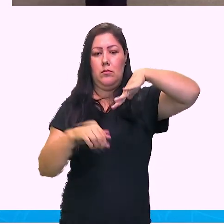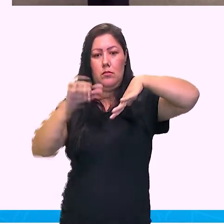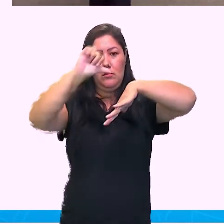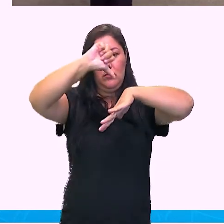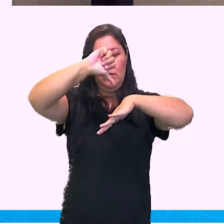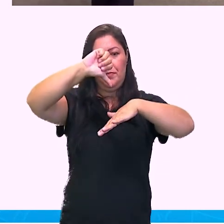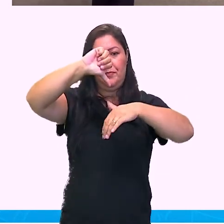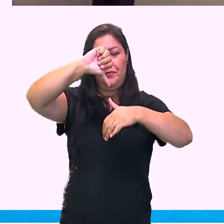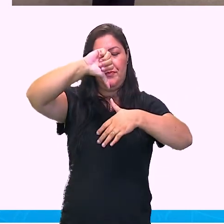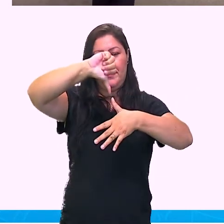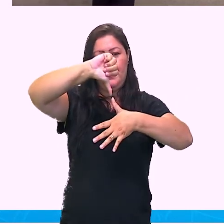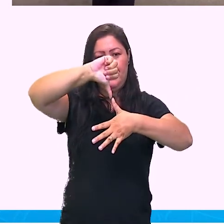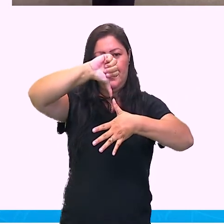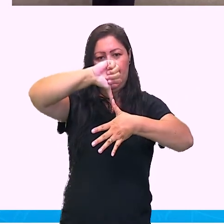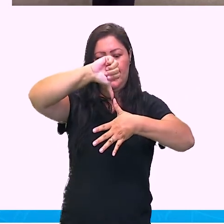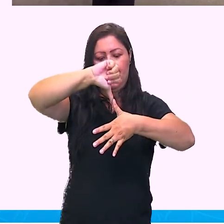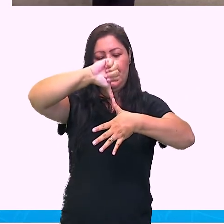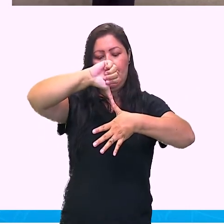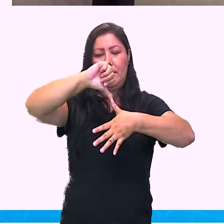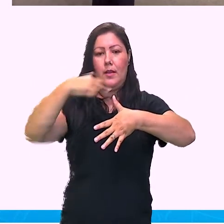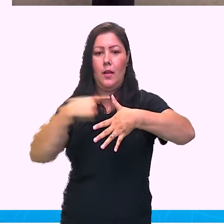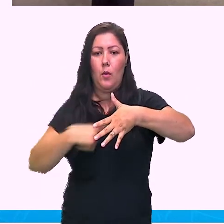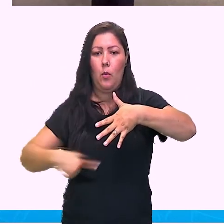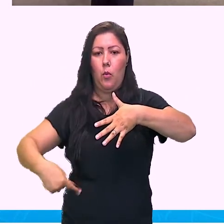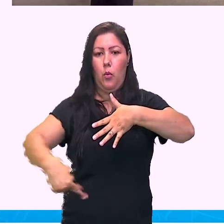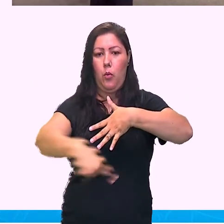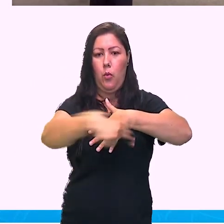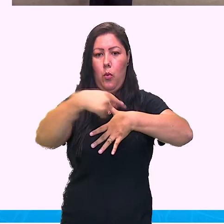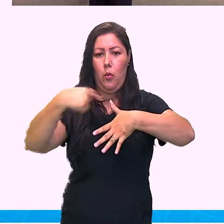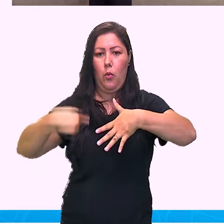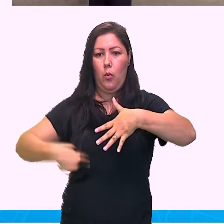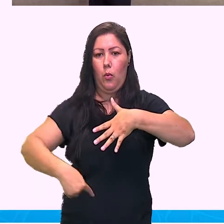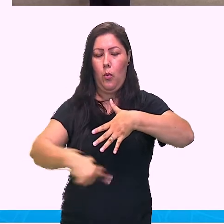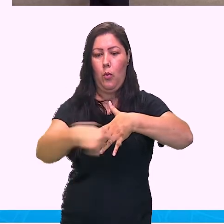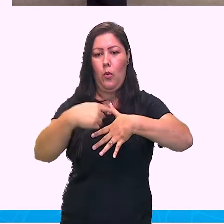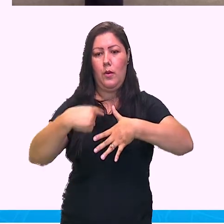quase 7.000 quilômetros, né?